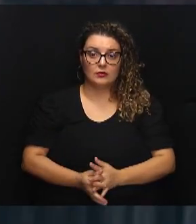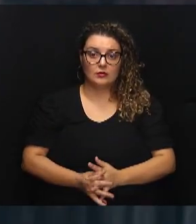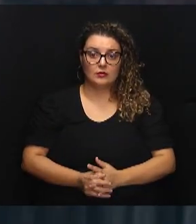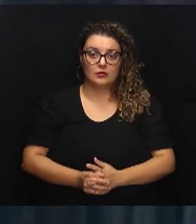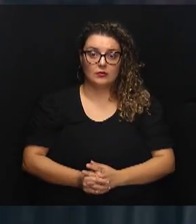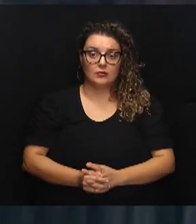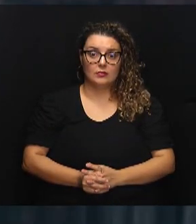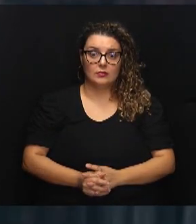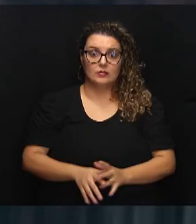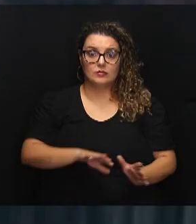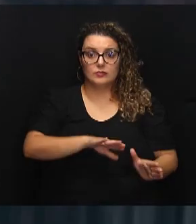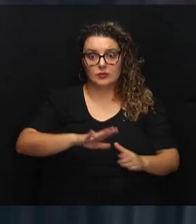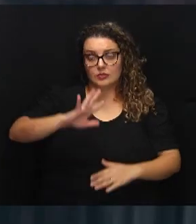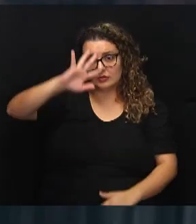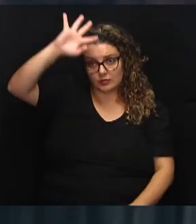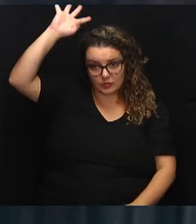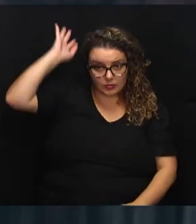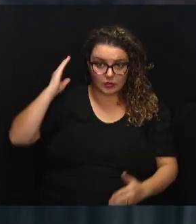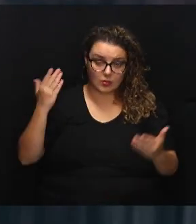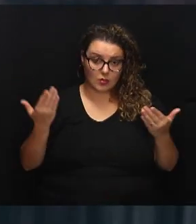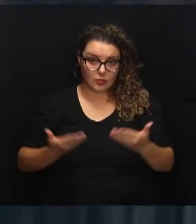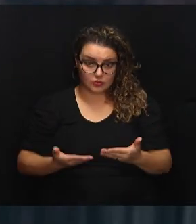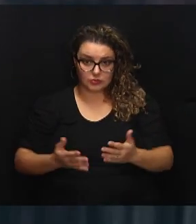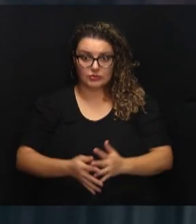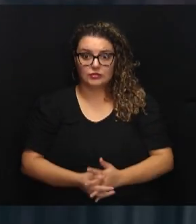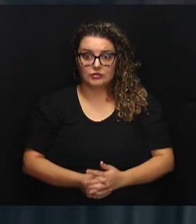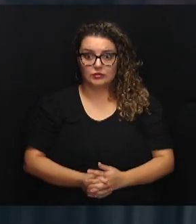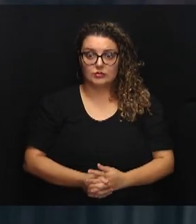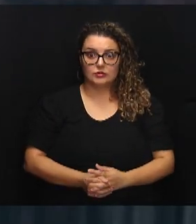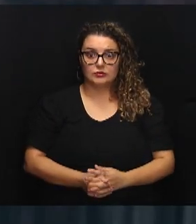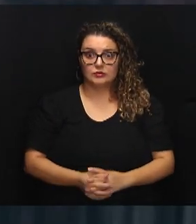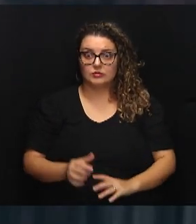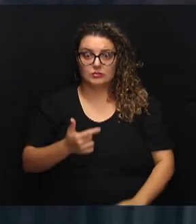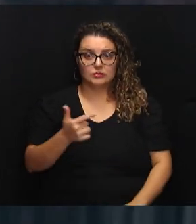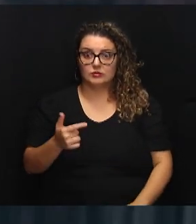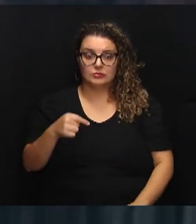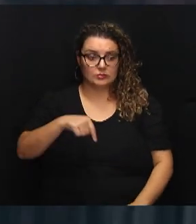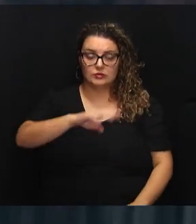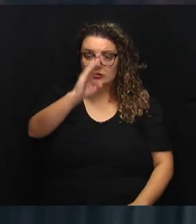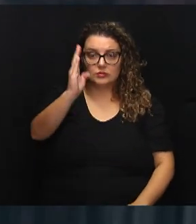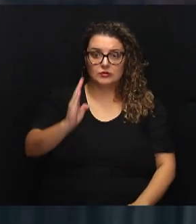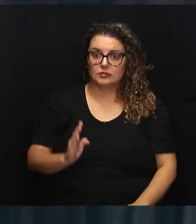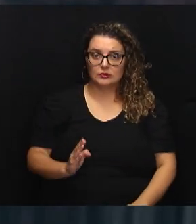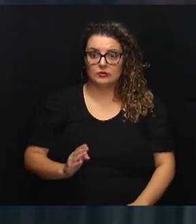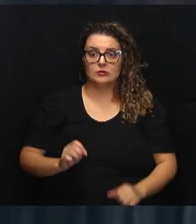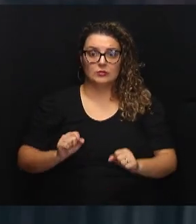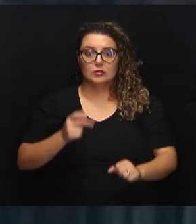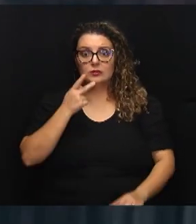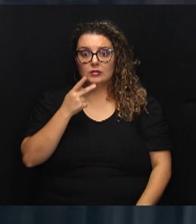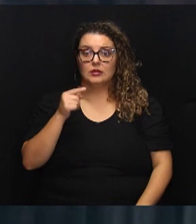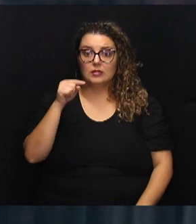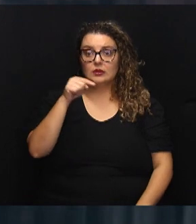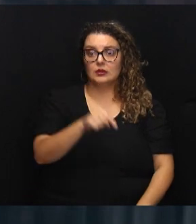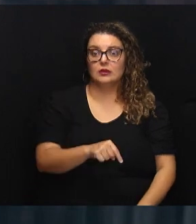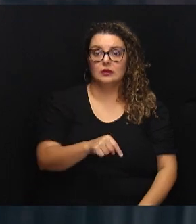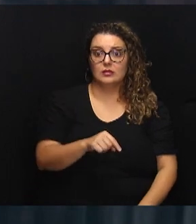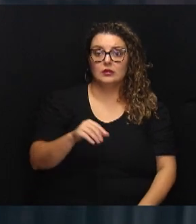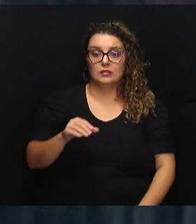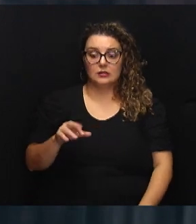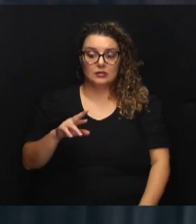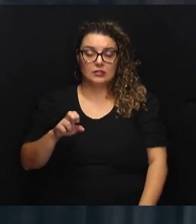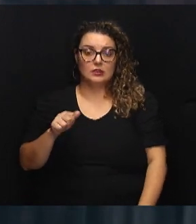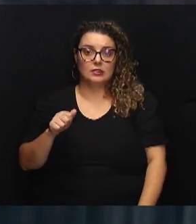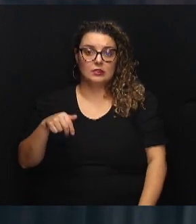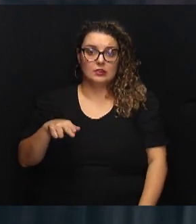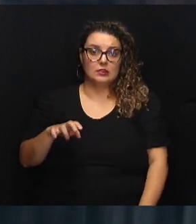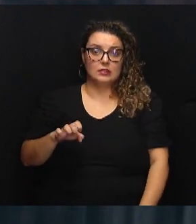Tirando o Neymar, hoje, não tem um jogador no Brasil que dê para falar assim: "Ah, esse é craque,